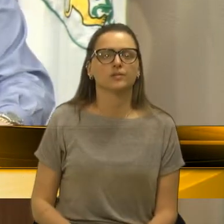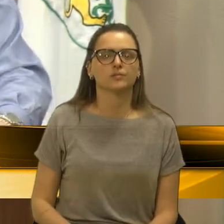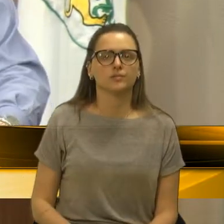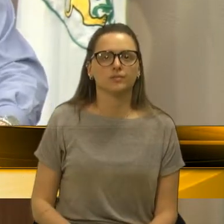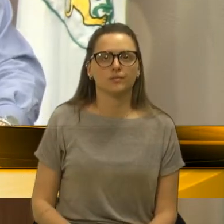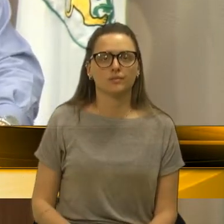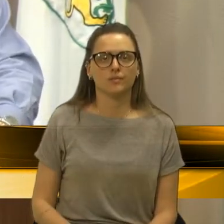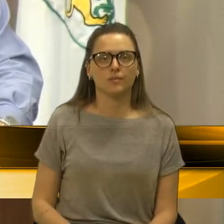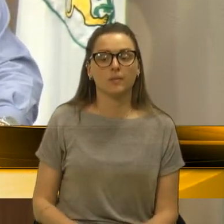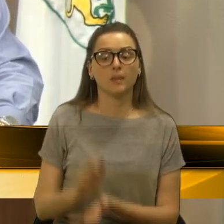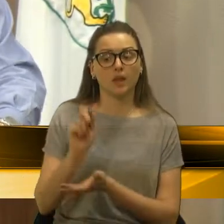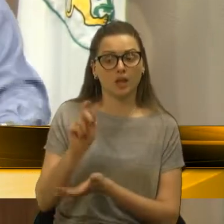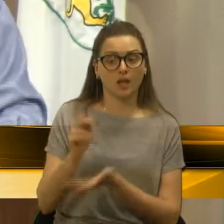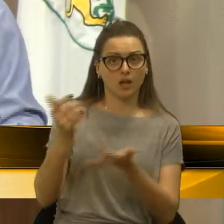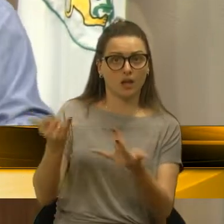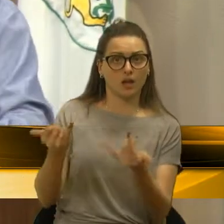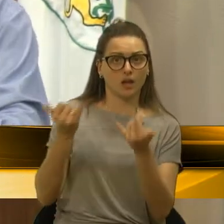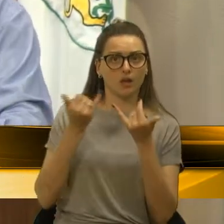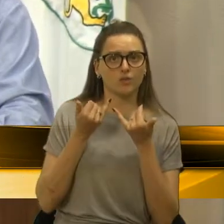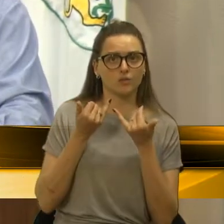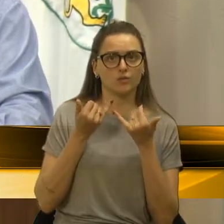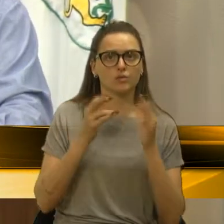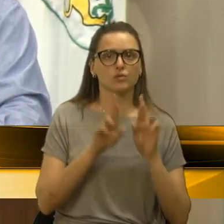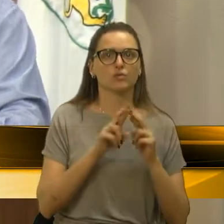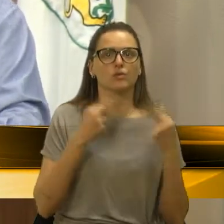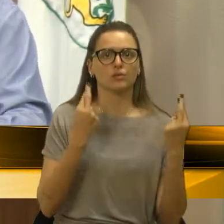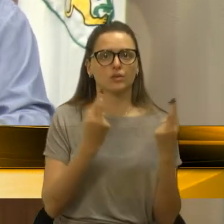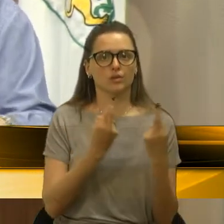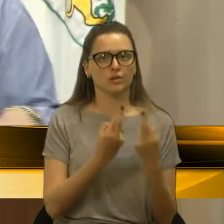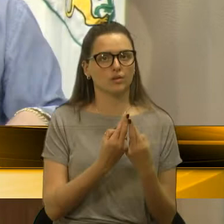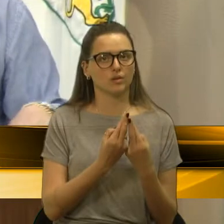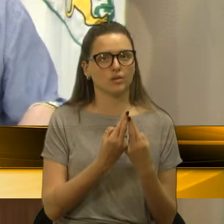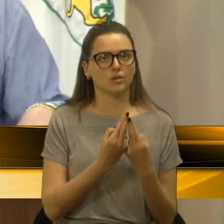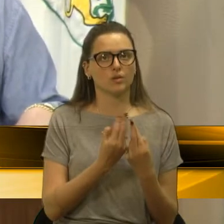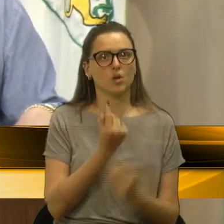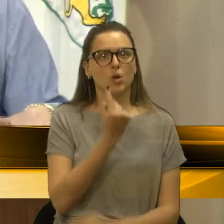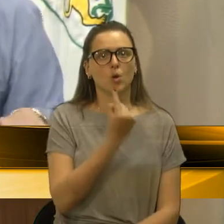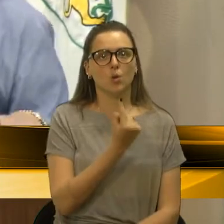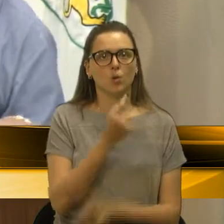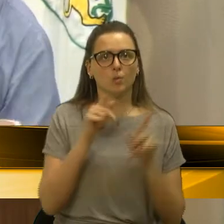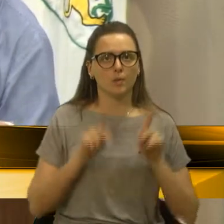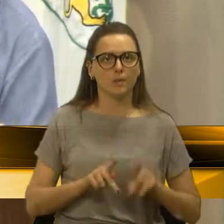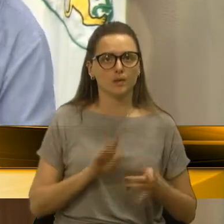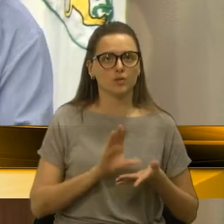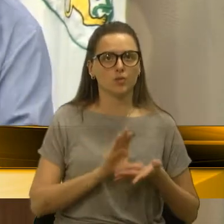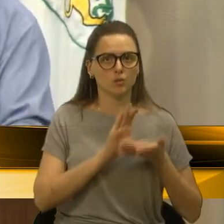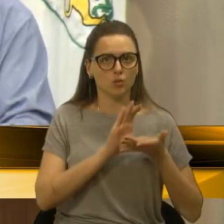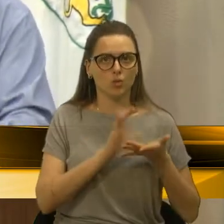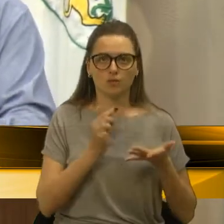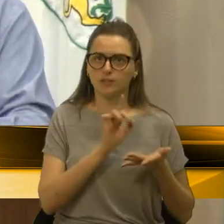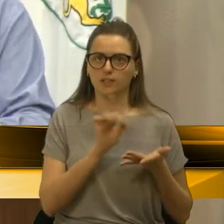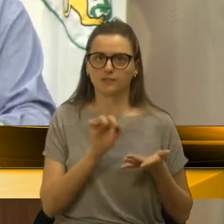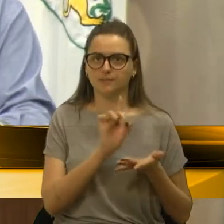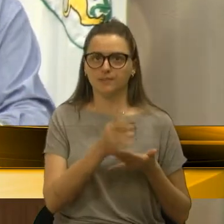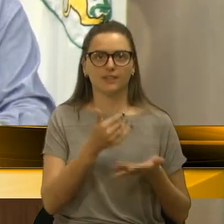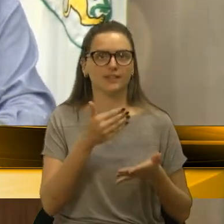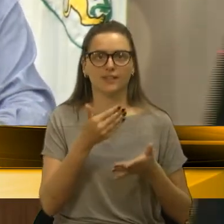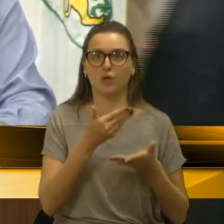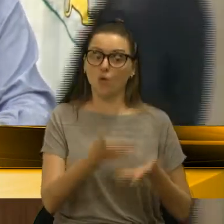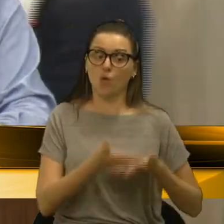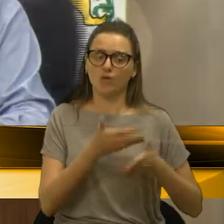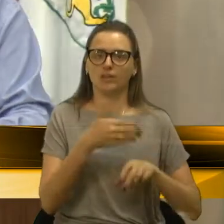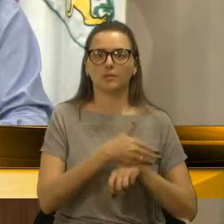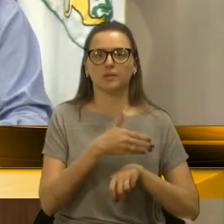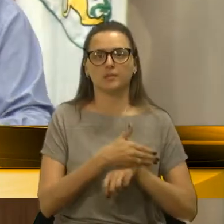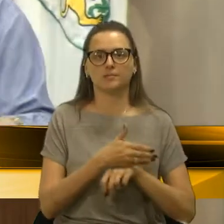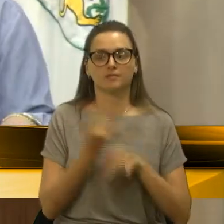Quem nos comunicou dessa reunião foi um conselheiro que não foi convidado, né? Ficou sabendo